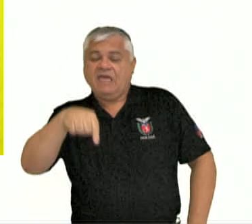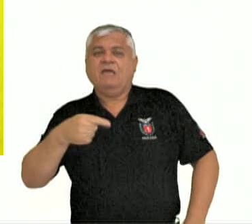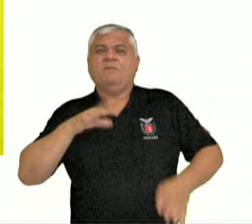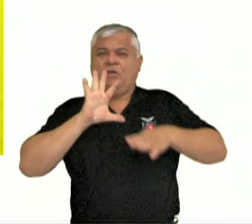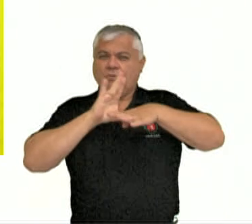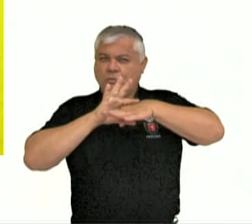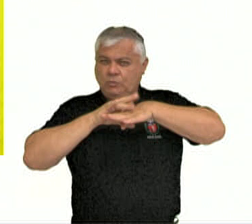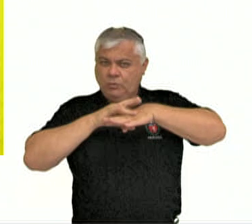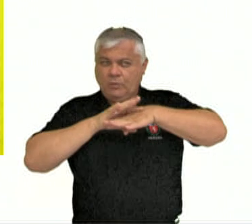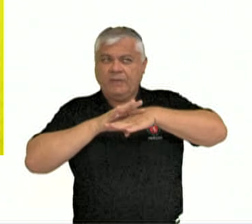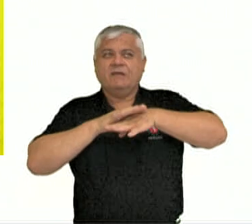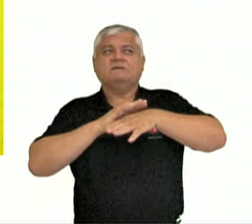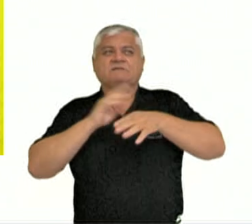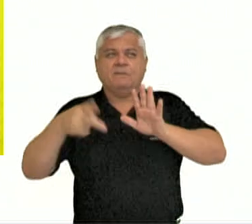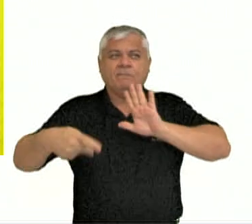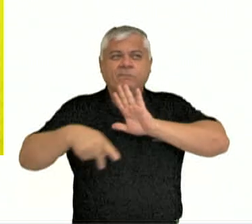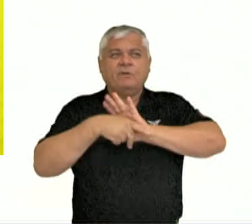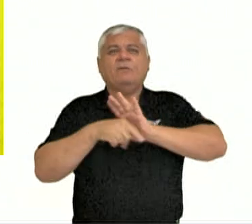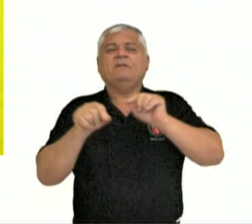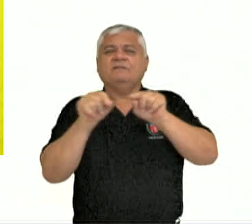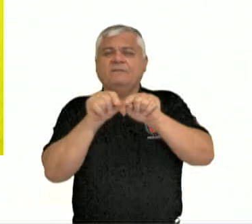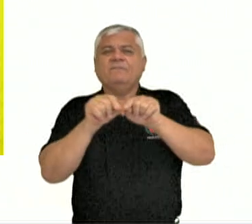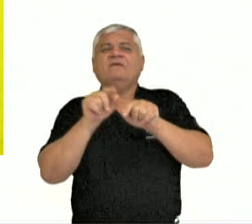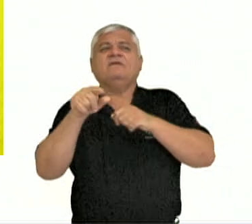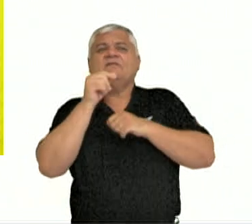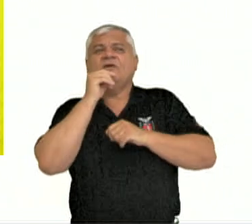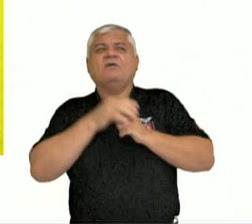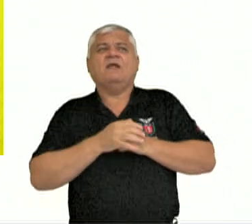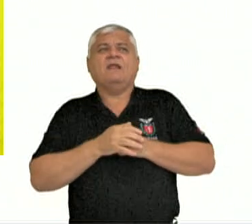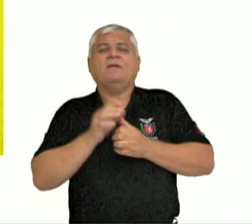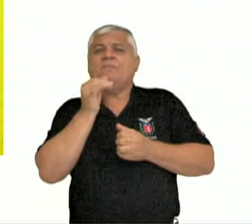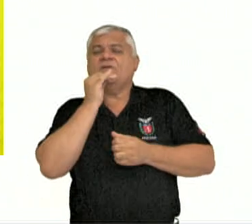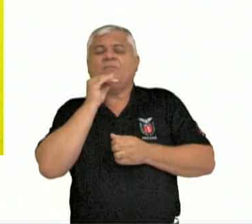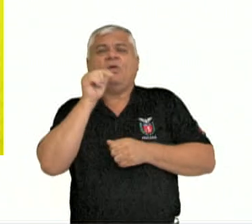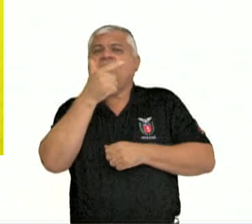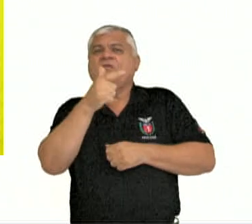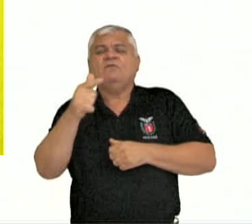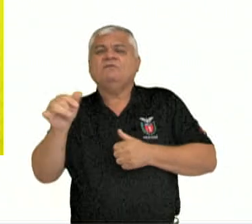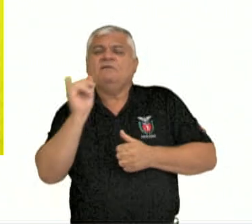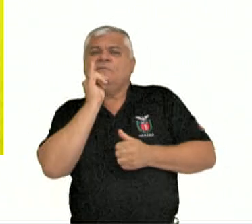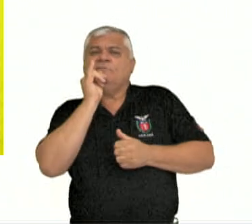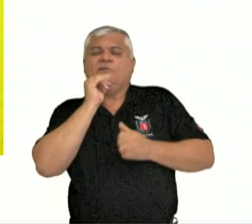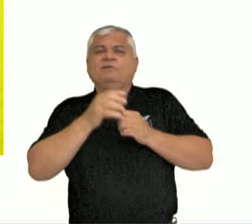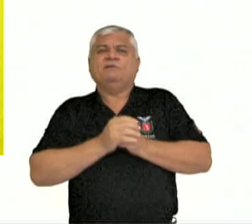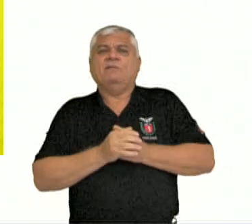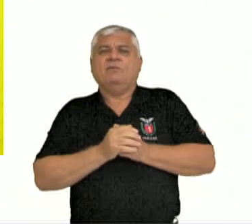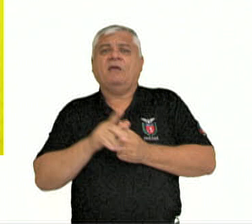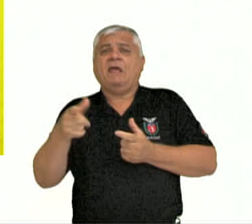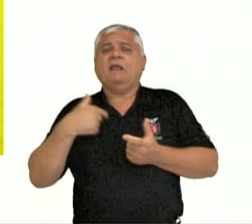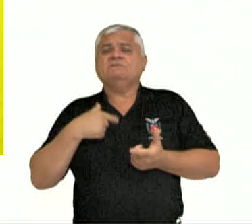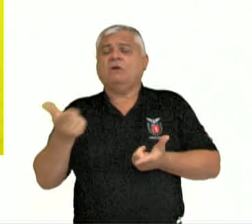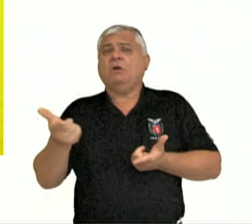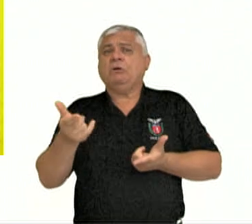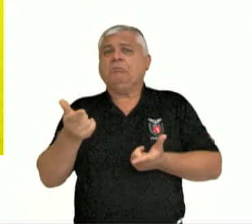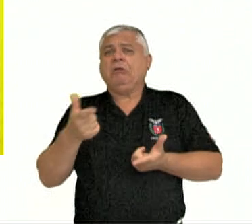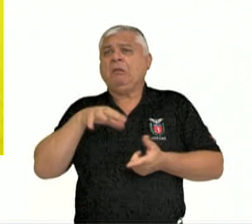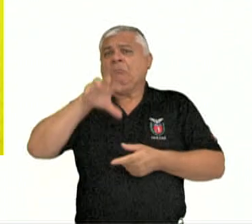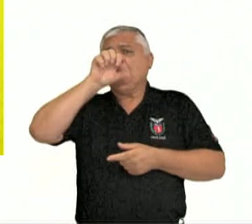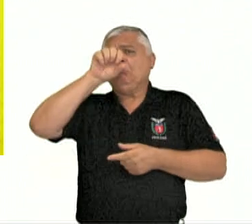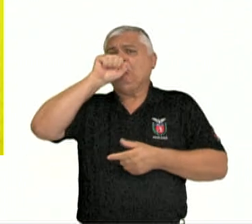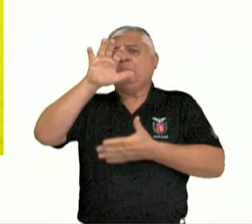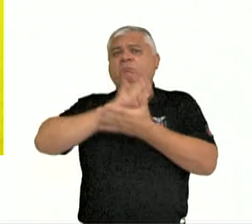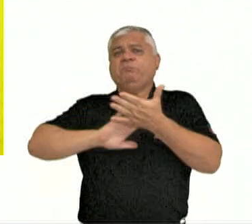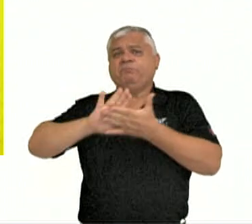protozoário, características, né? Então elas perderam a mitocôndria e tornaram-se anaeróbios. Então é bem interessante depois